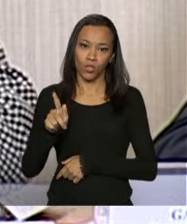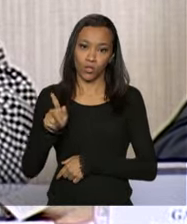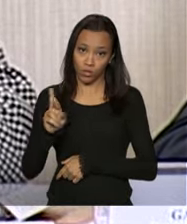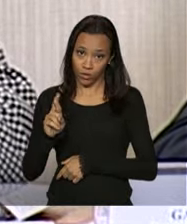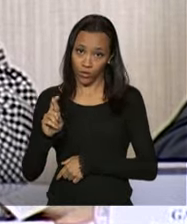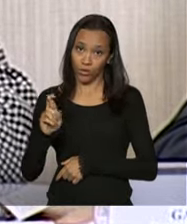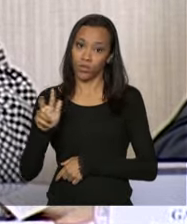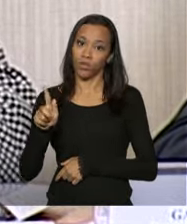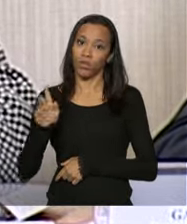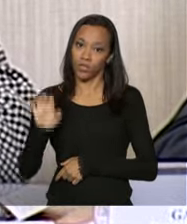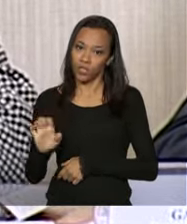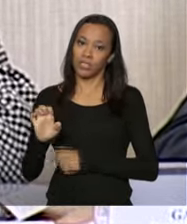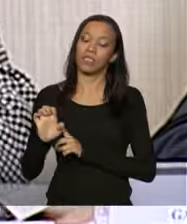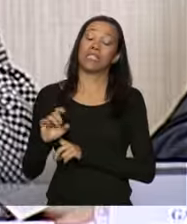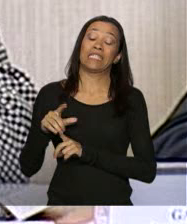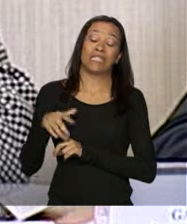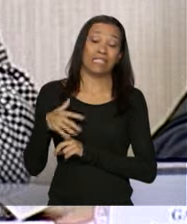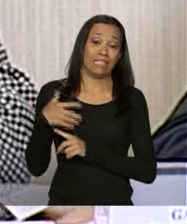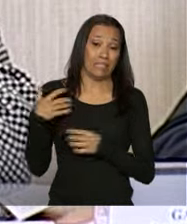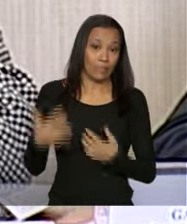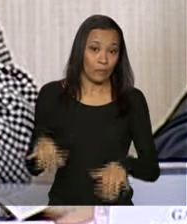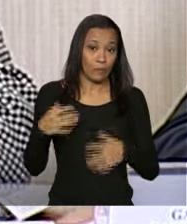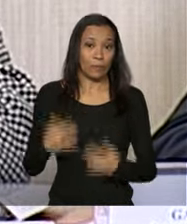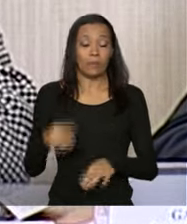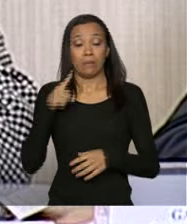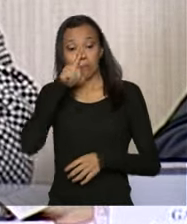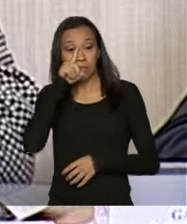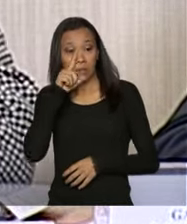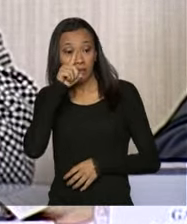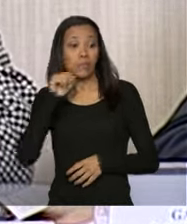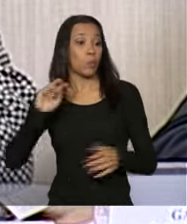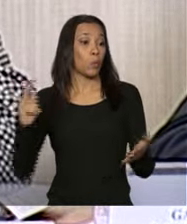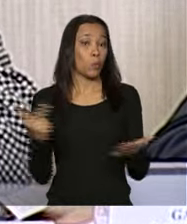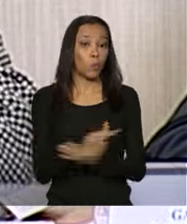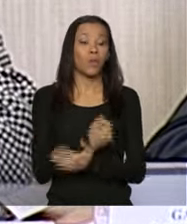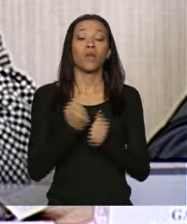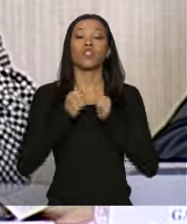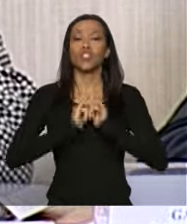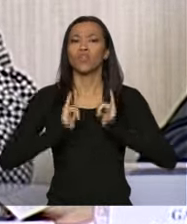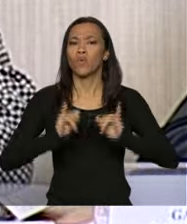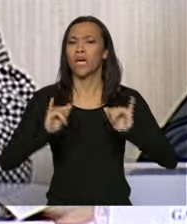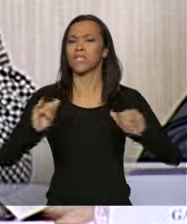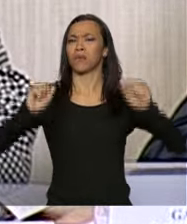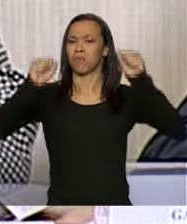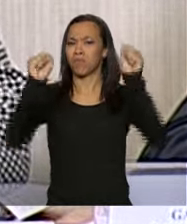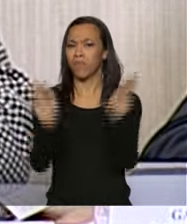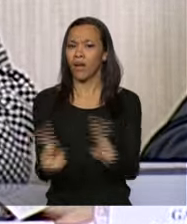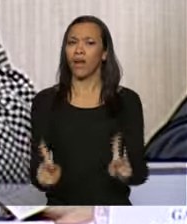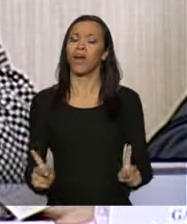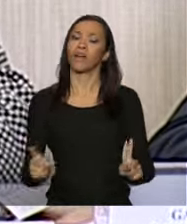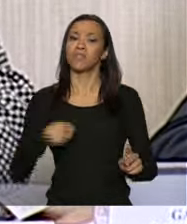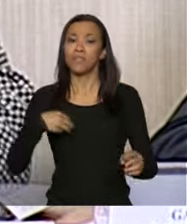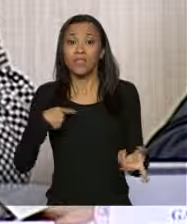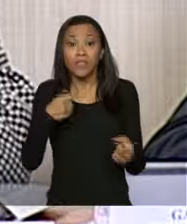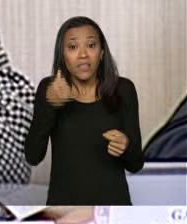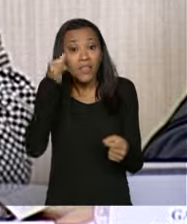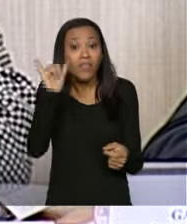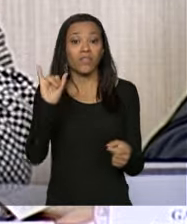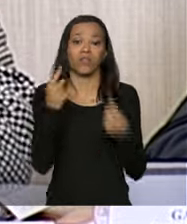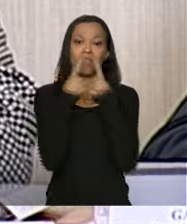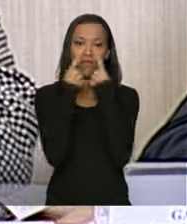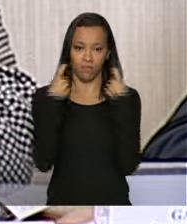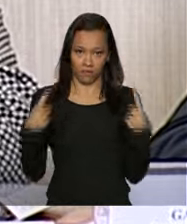preocupação muito séria com questões de cultura de paz, de cidadania e de prevenção da